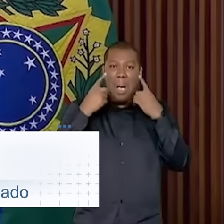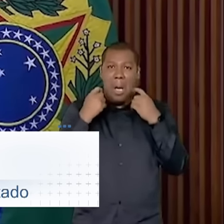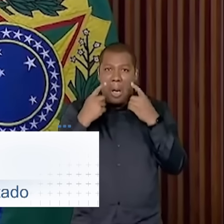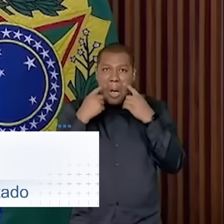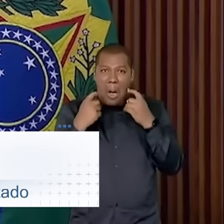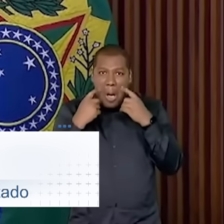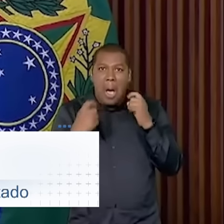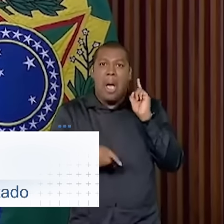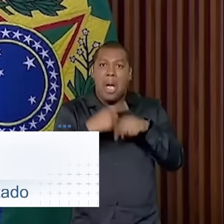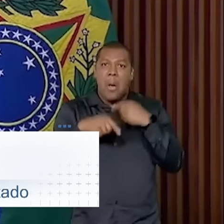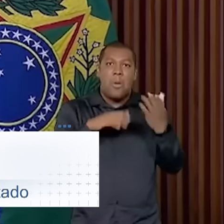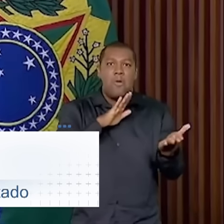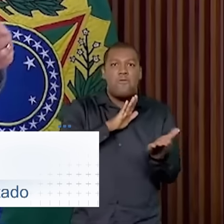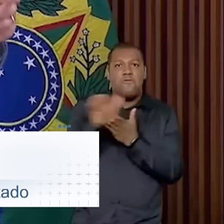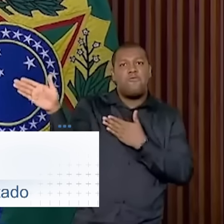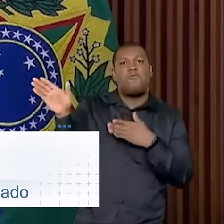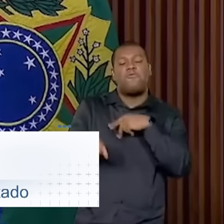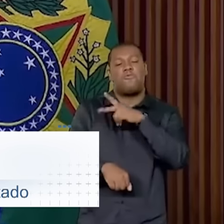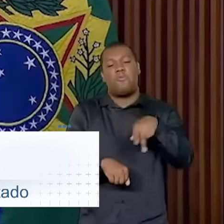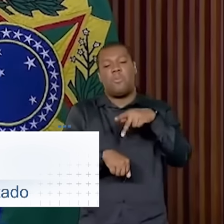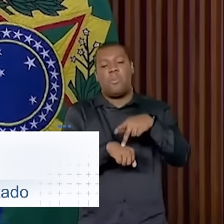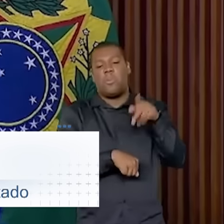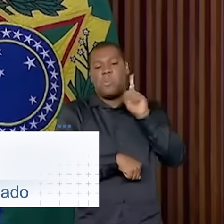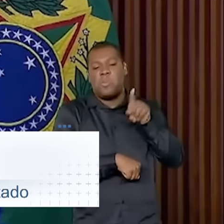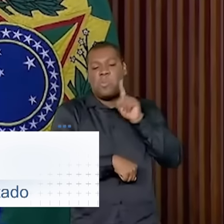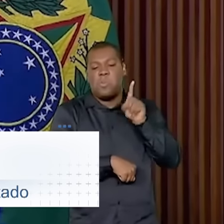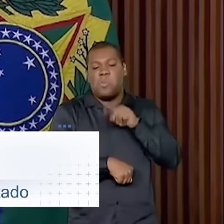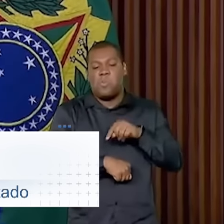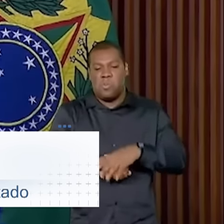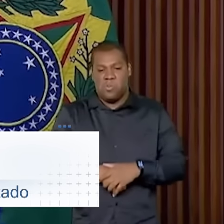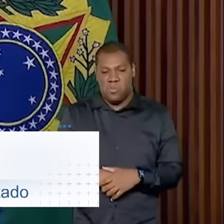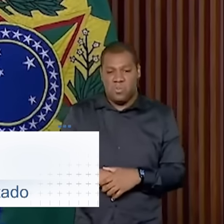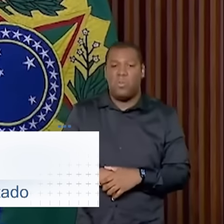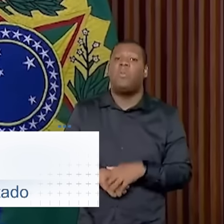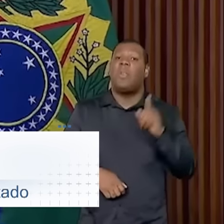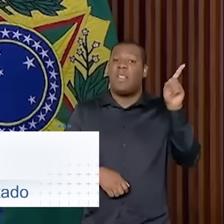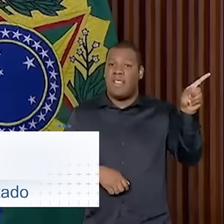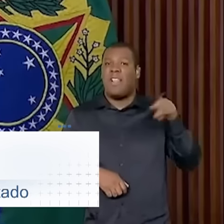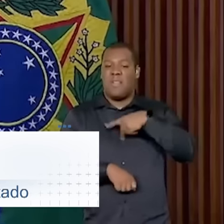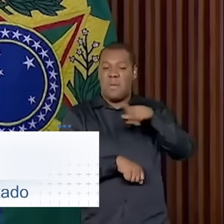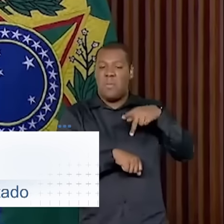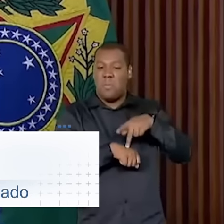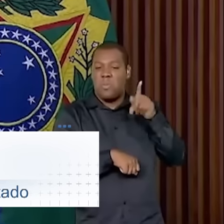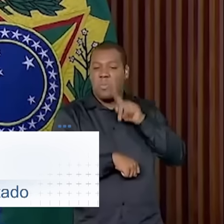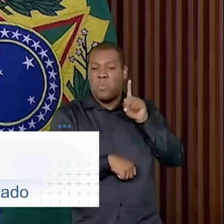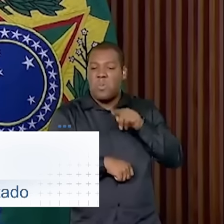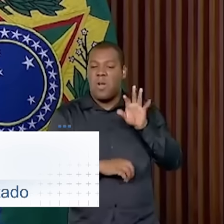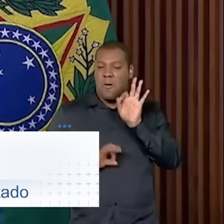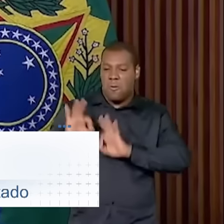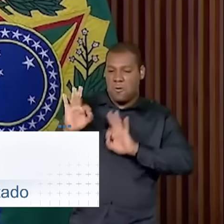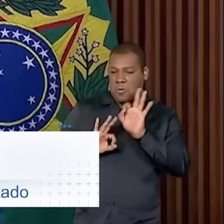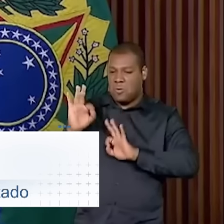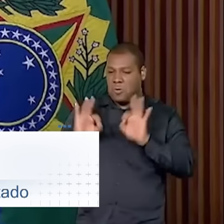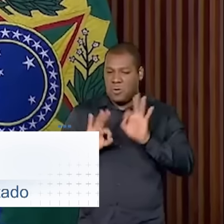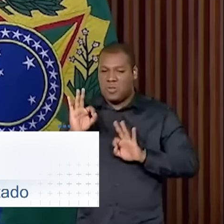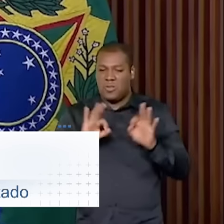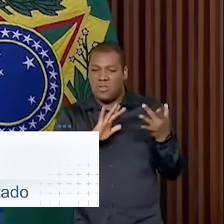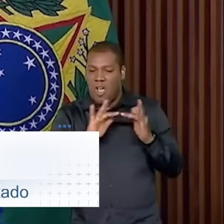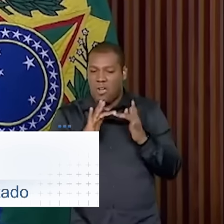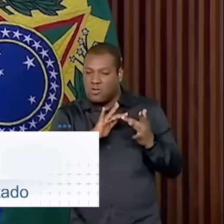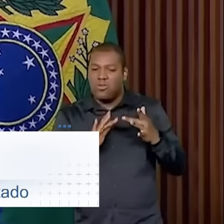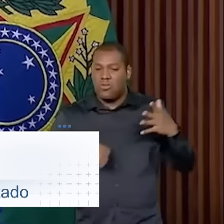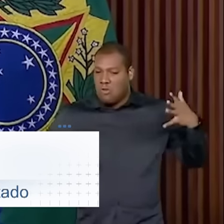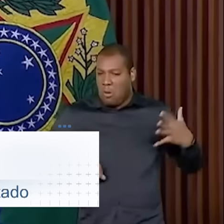Unidos do que fazer o que ele tinha prometido, na expectativa de que fora do país o golpe poderia acontecer, porque